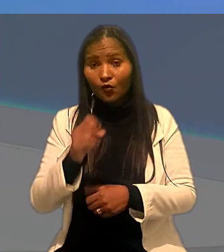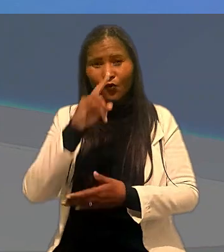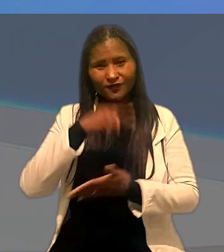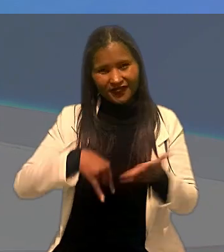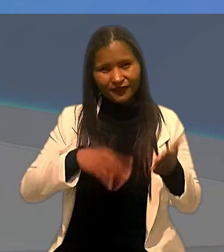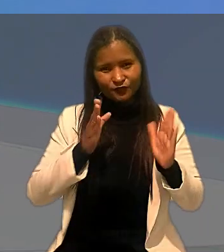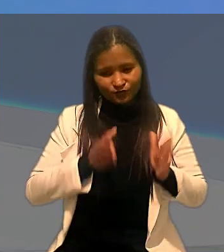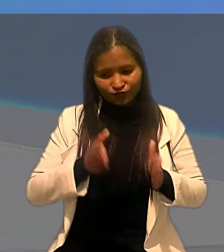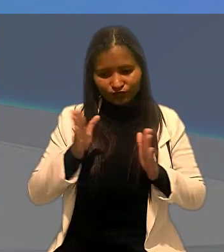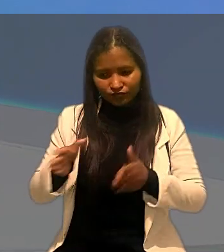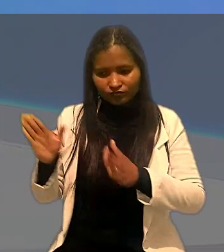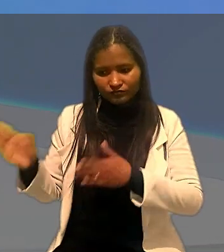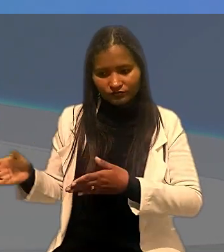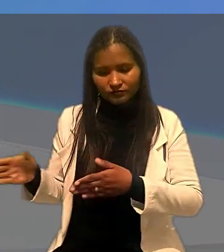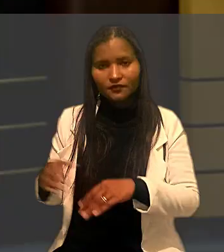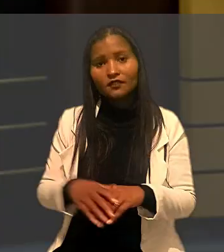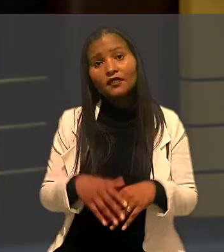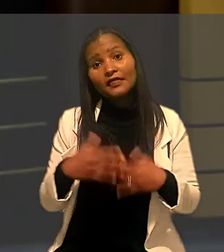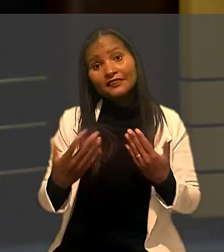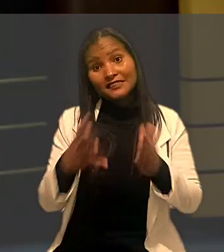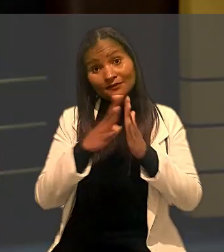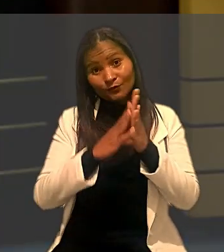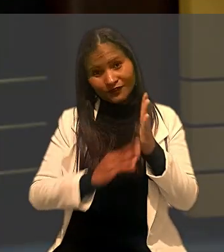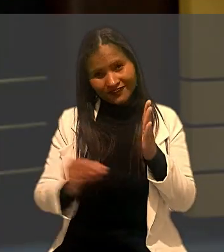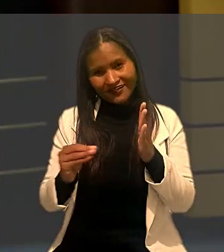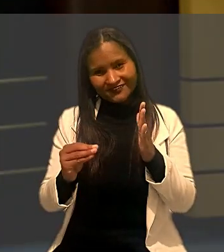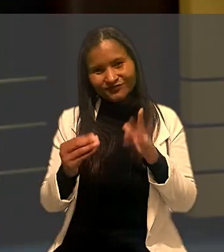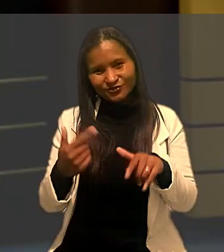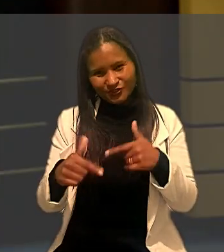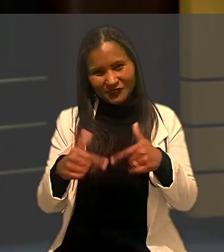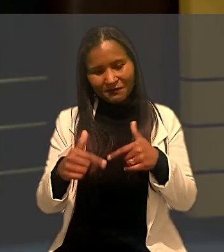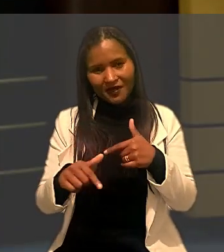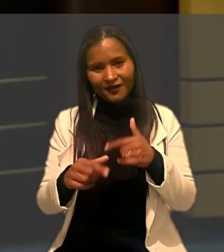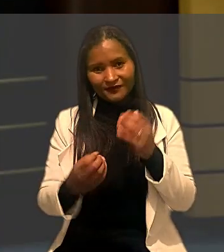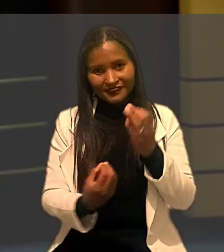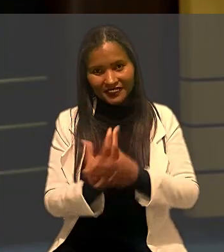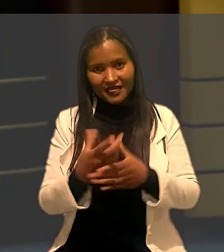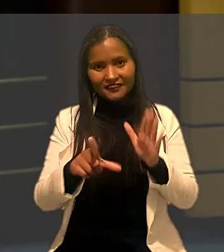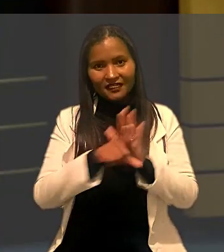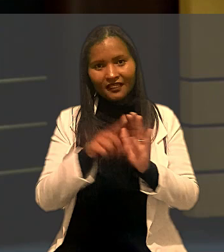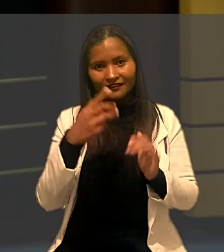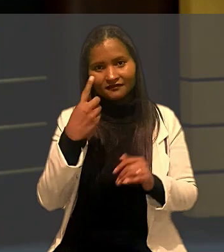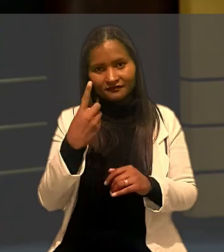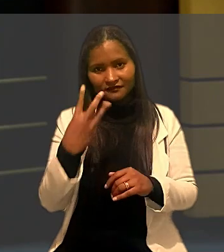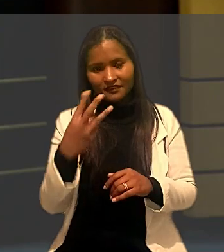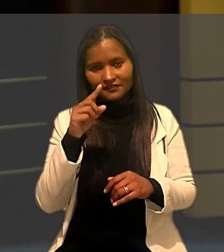por meio de contrato intermitente. Nessa modalidade de trabalho, criada pela Lei